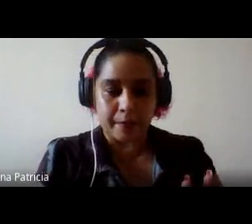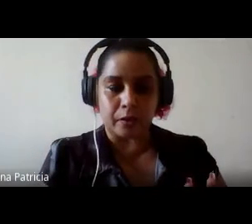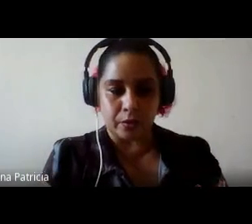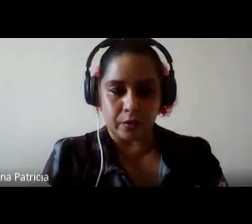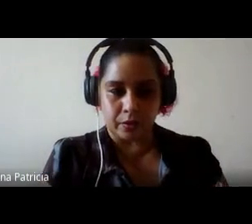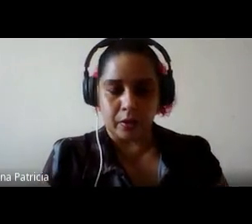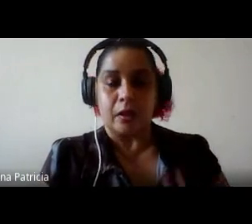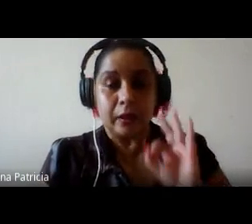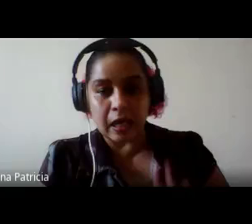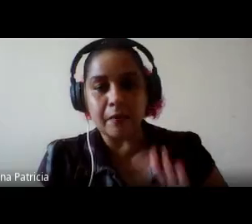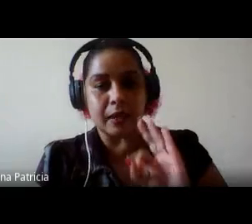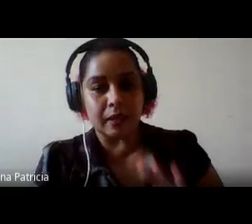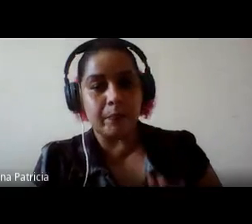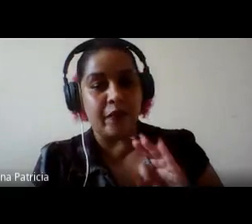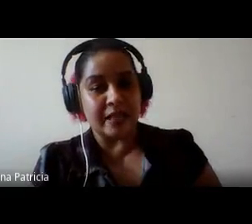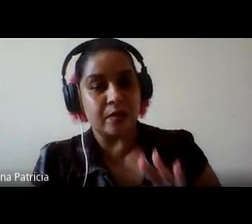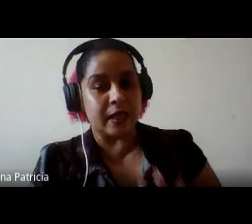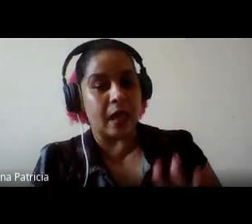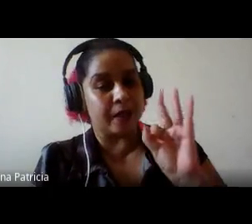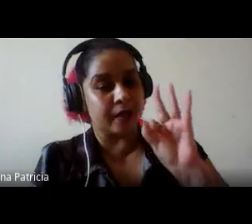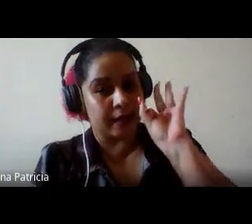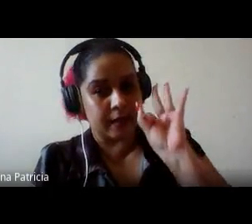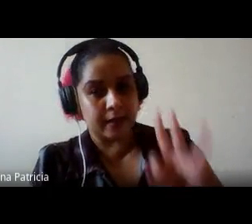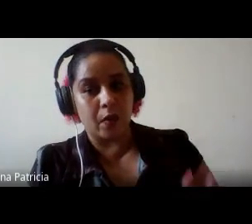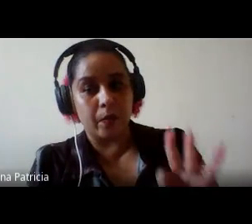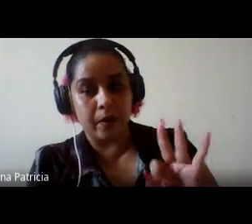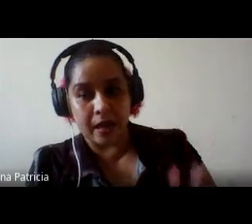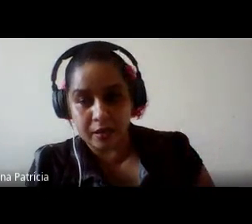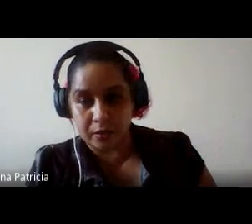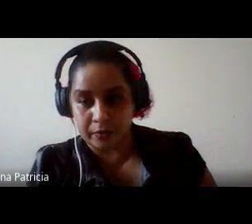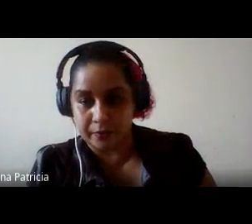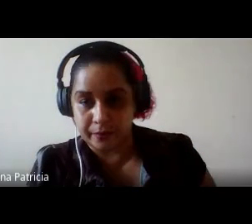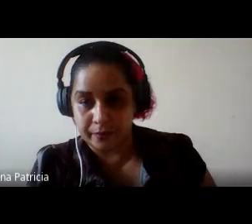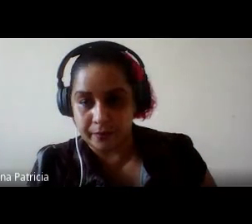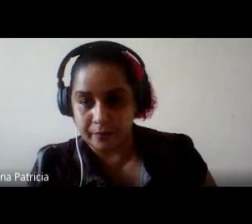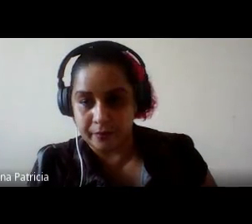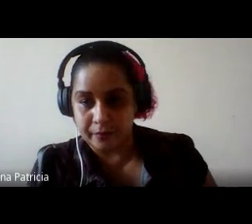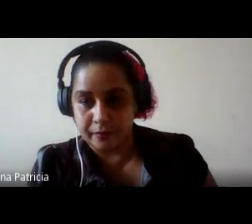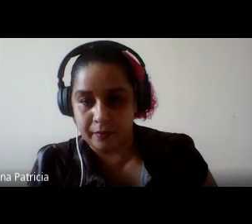nos parâmetros. Temos que fazer o sinal prestando atenção a isso.